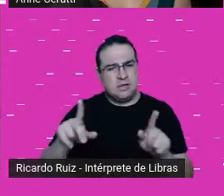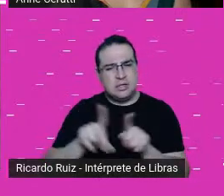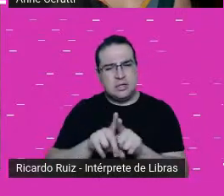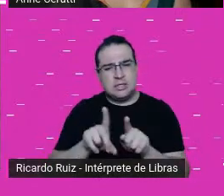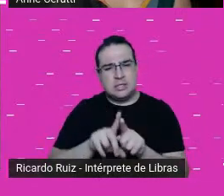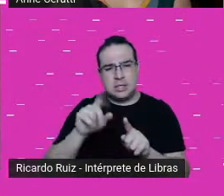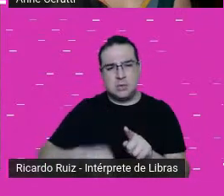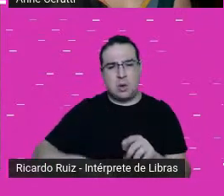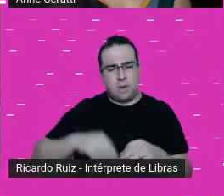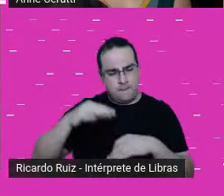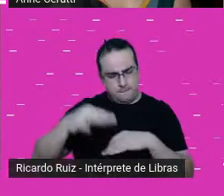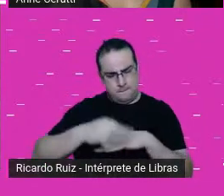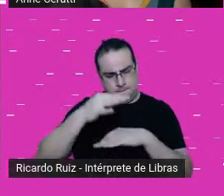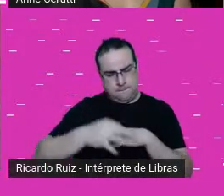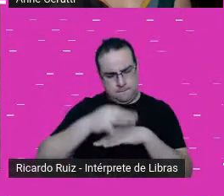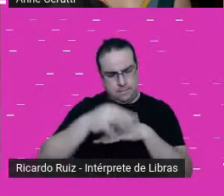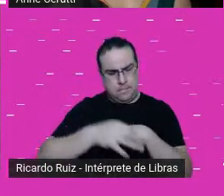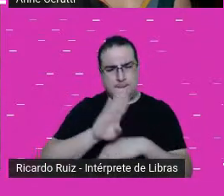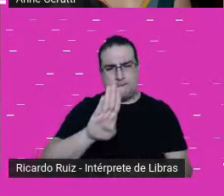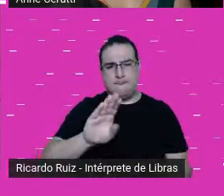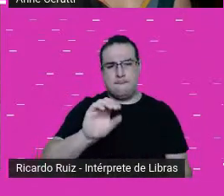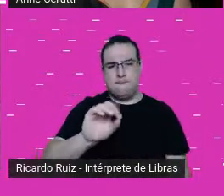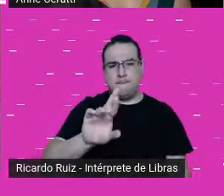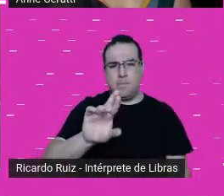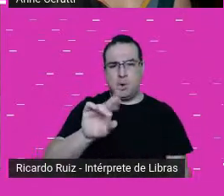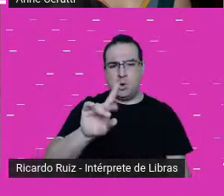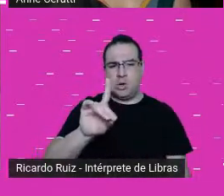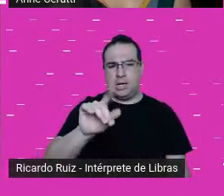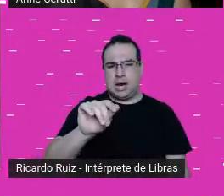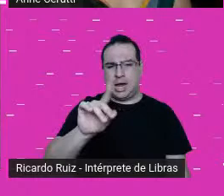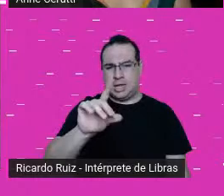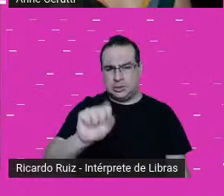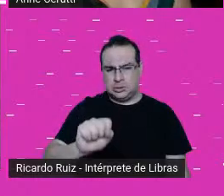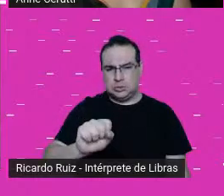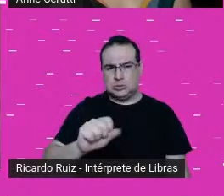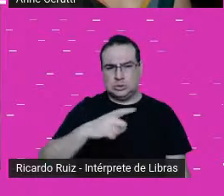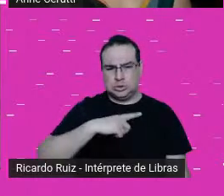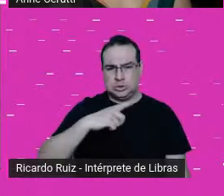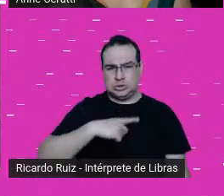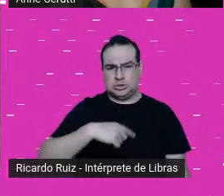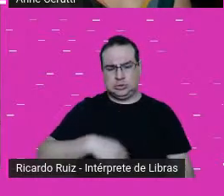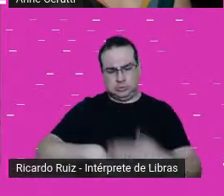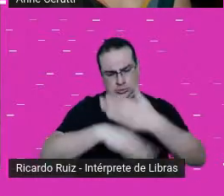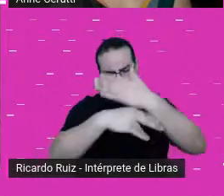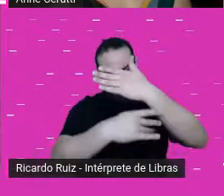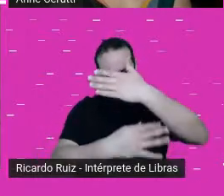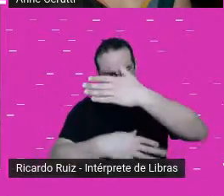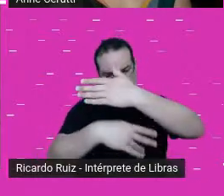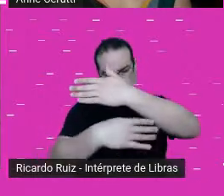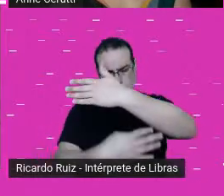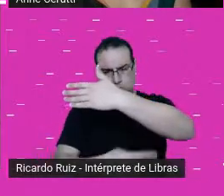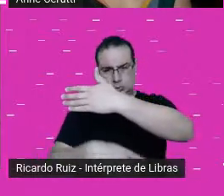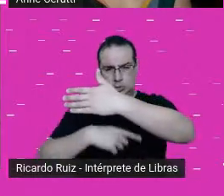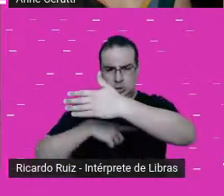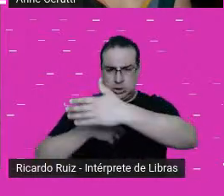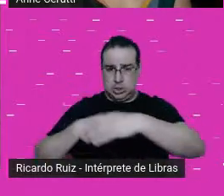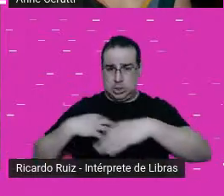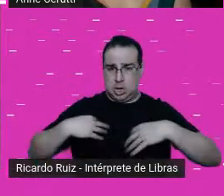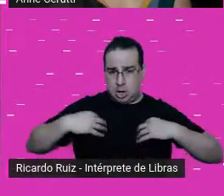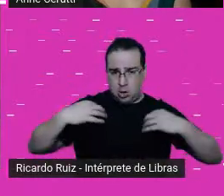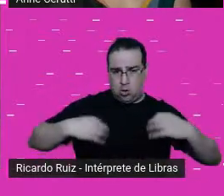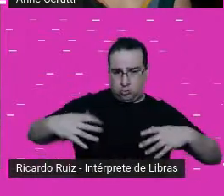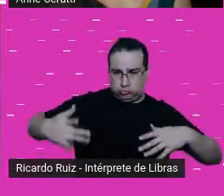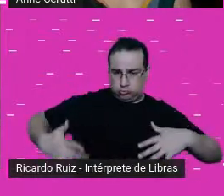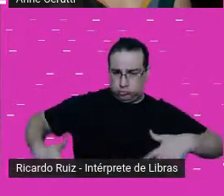de bordados. Eu não sei se você se lembra disso, de linhas que um pouco caíam assim pela roupa, né?